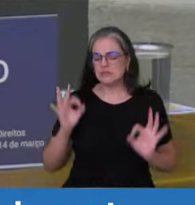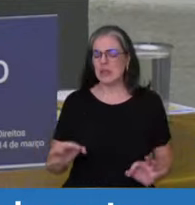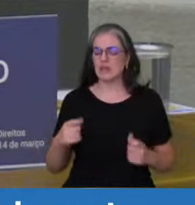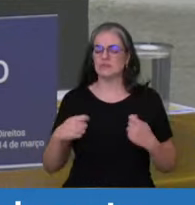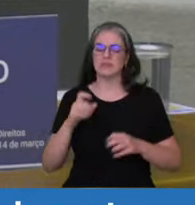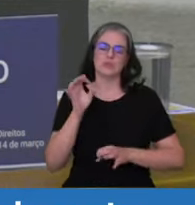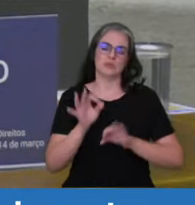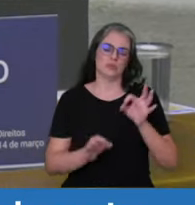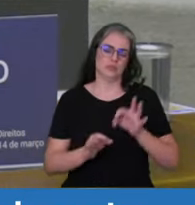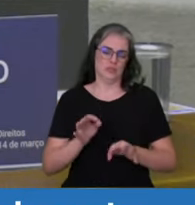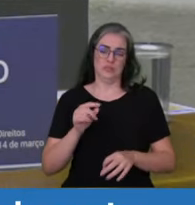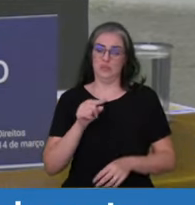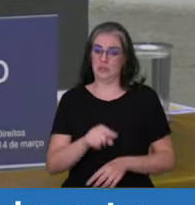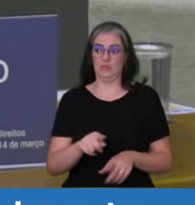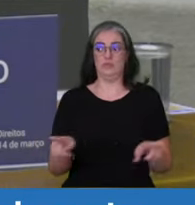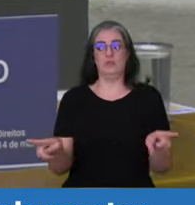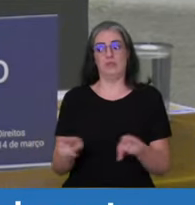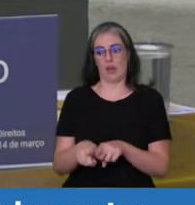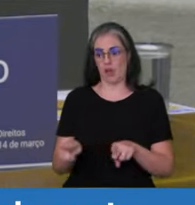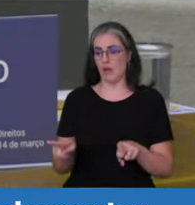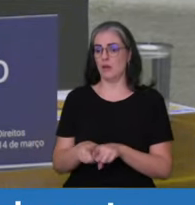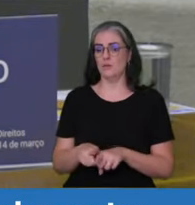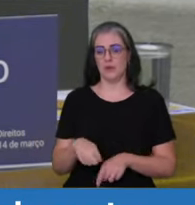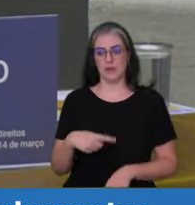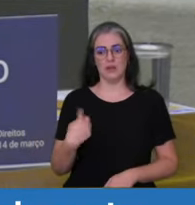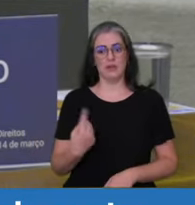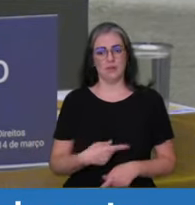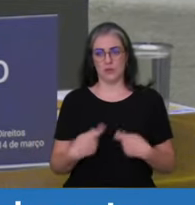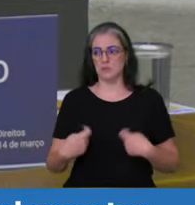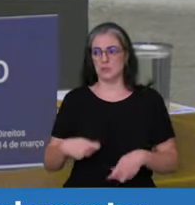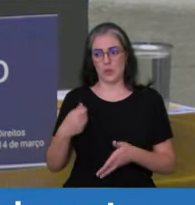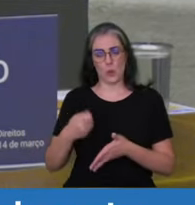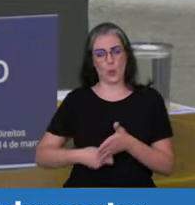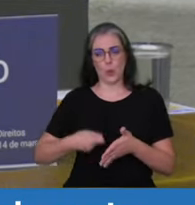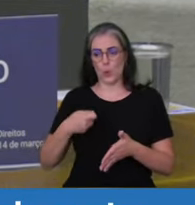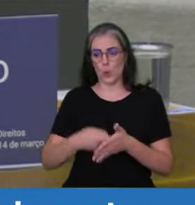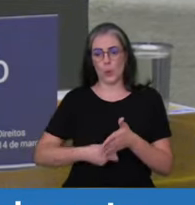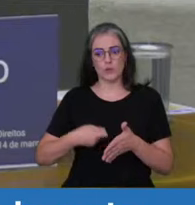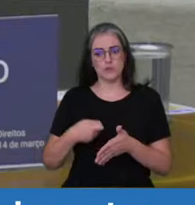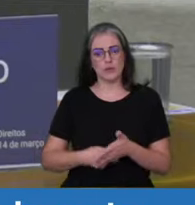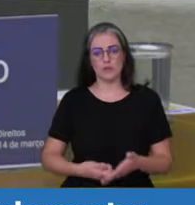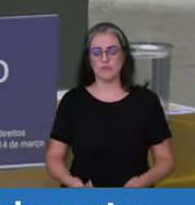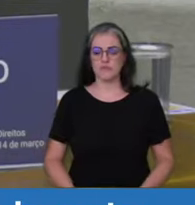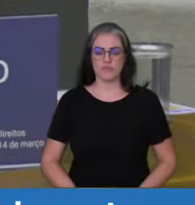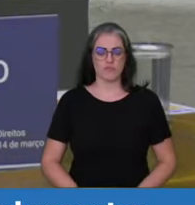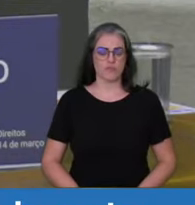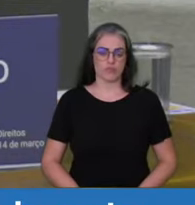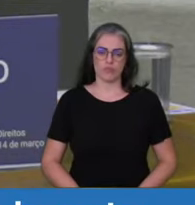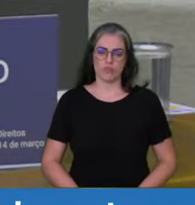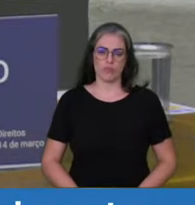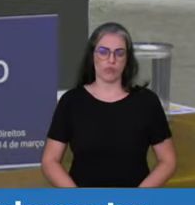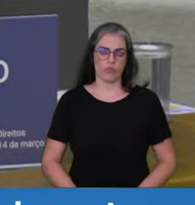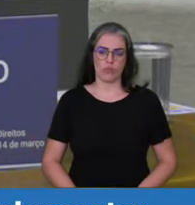lutar por isso também, né? É um momento em que até agora a gente não teve sequer um julgamento.